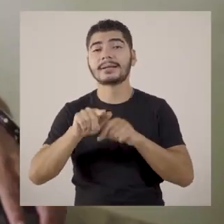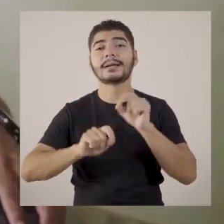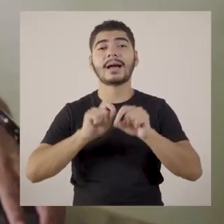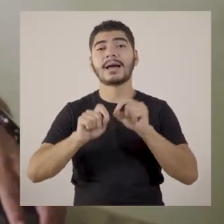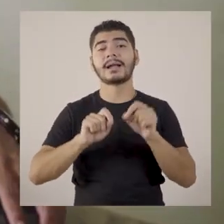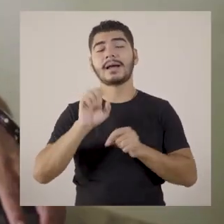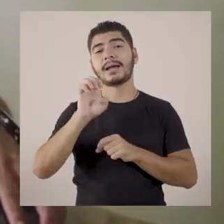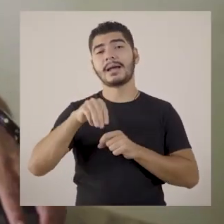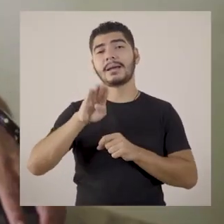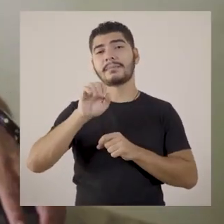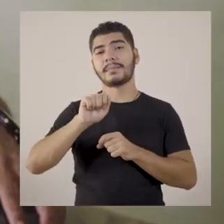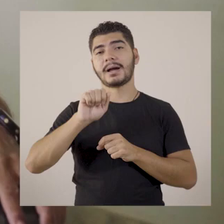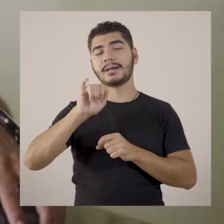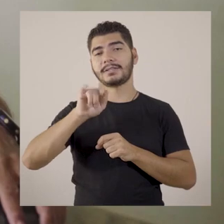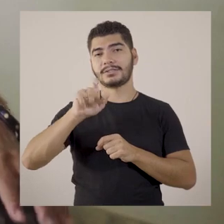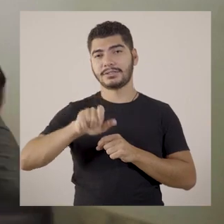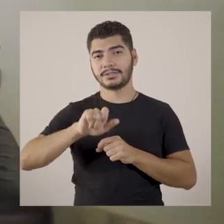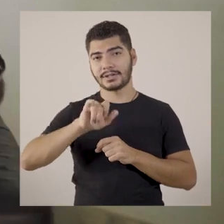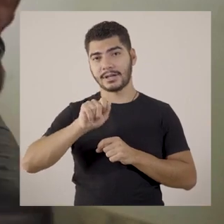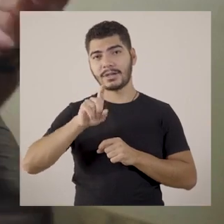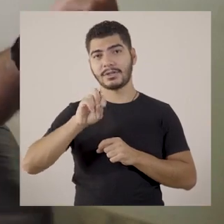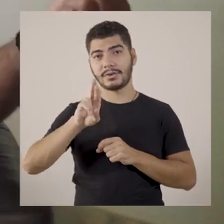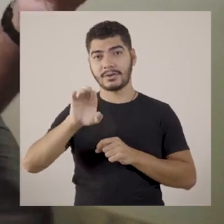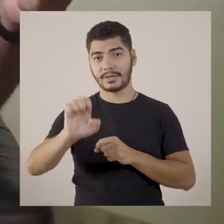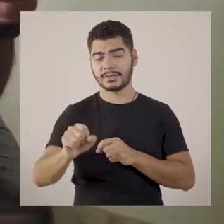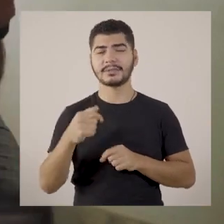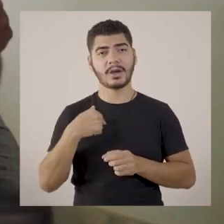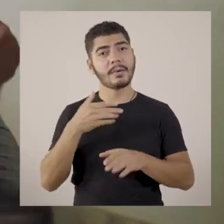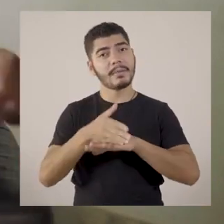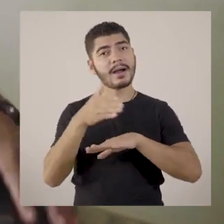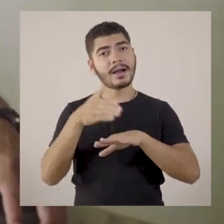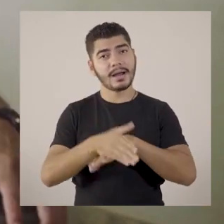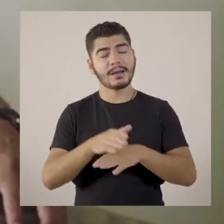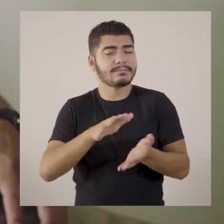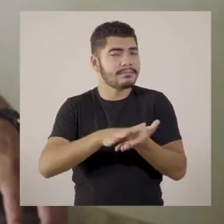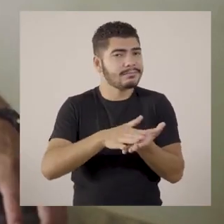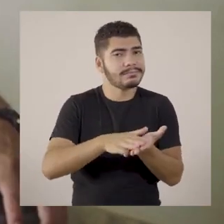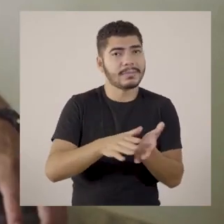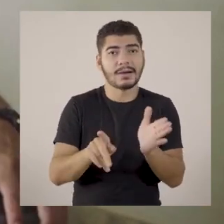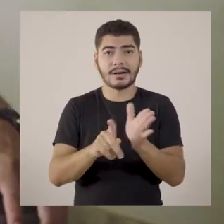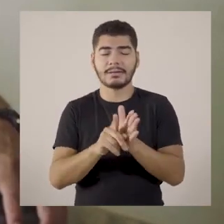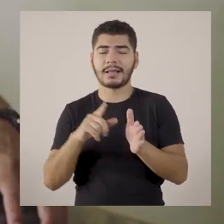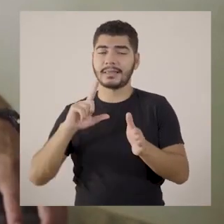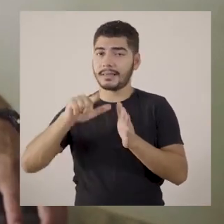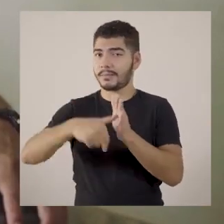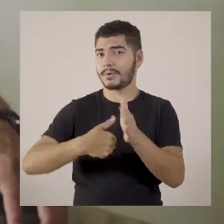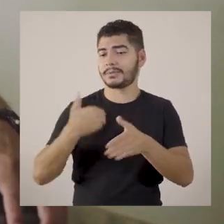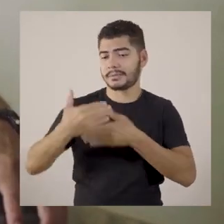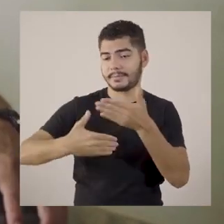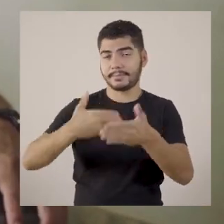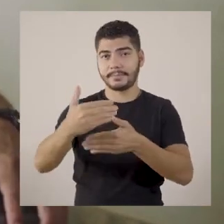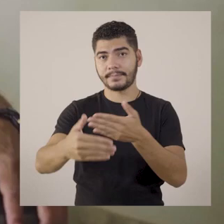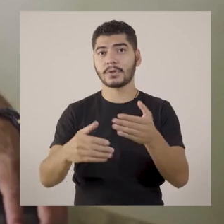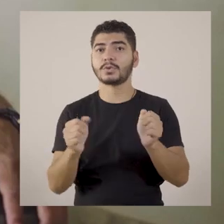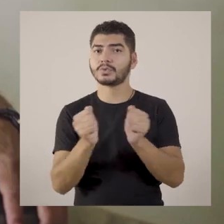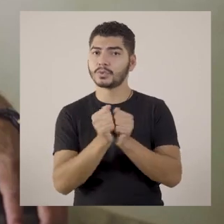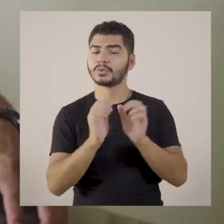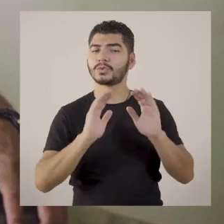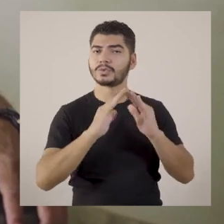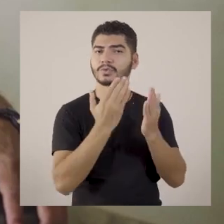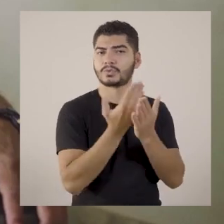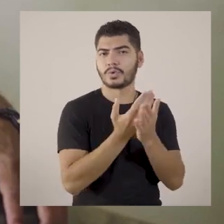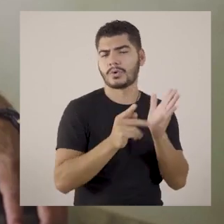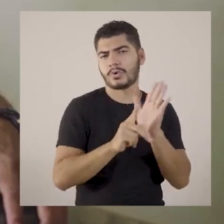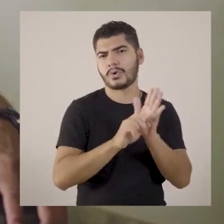os embaixadores, entende? Até participei cantando samba enredo depois desse tempo, com a escola de samba do